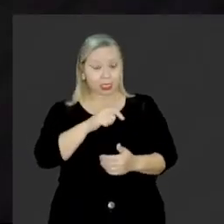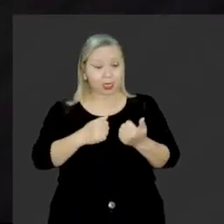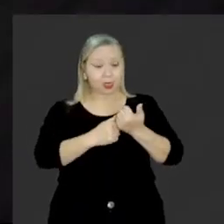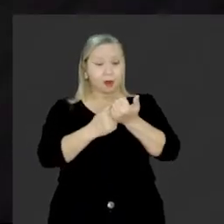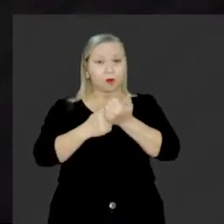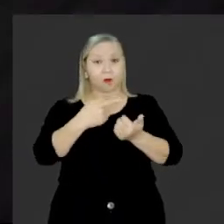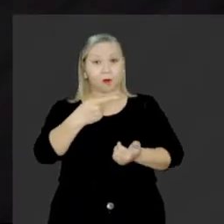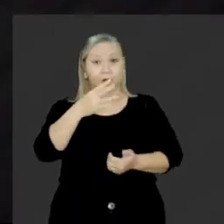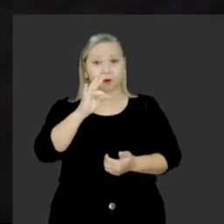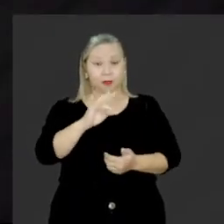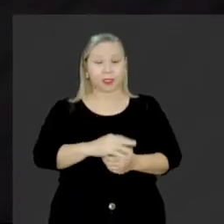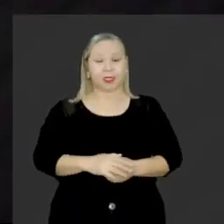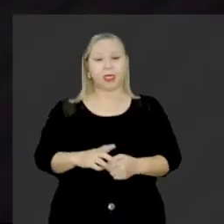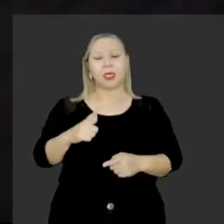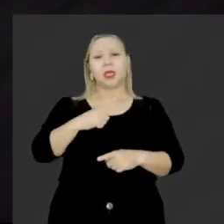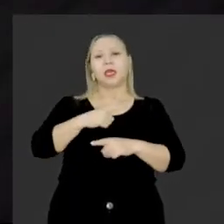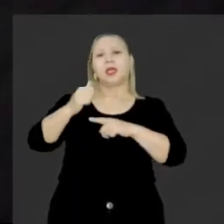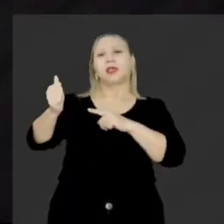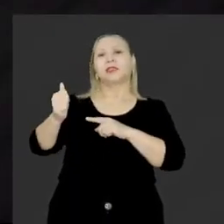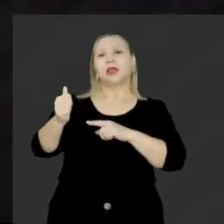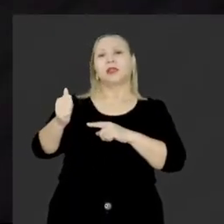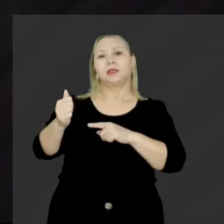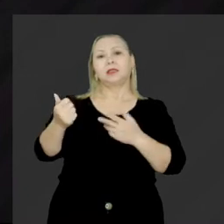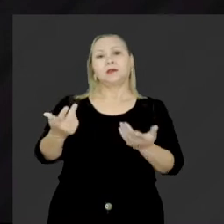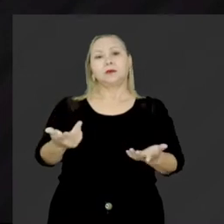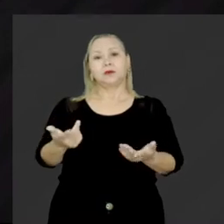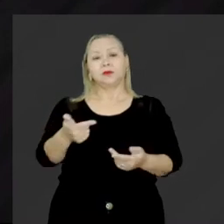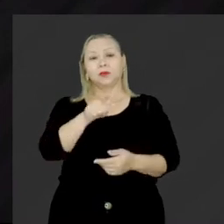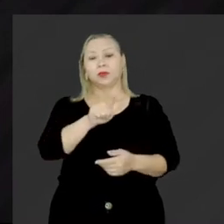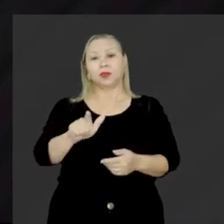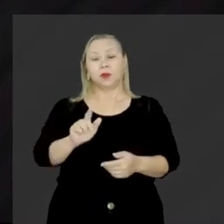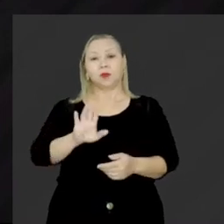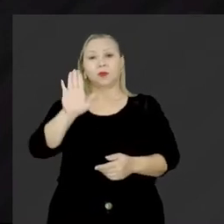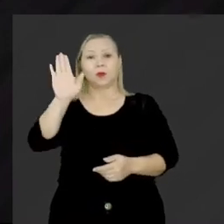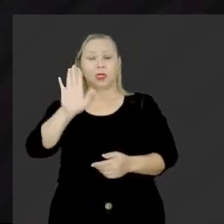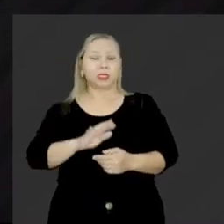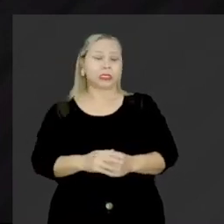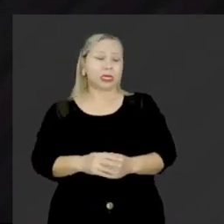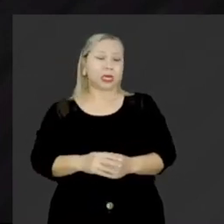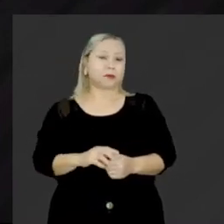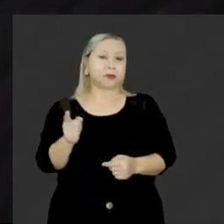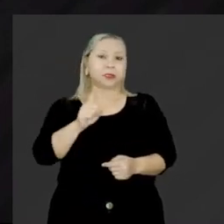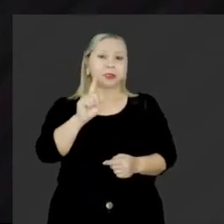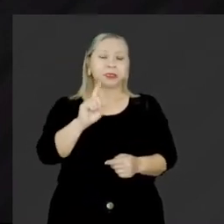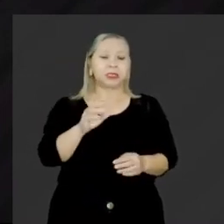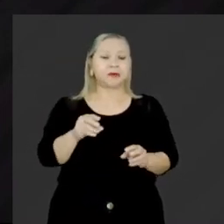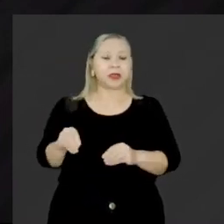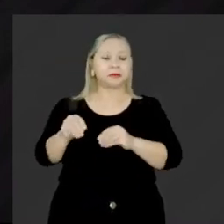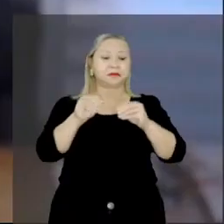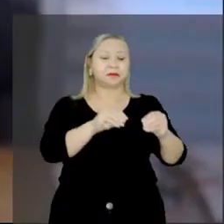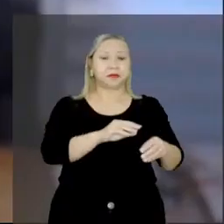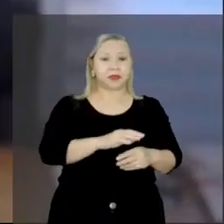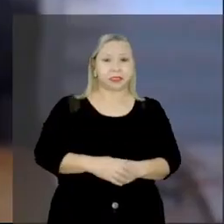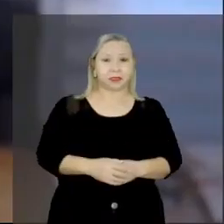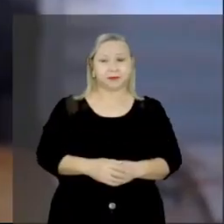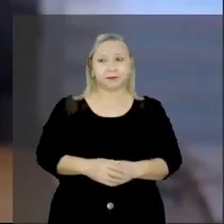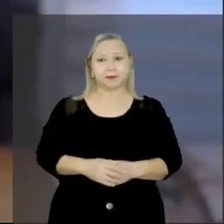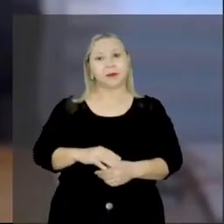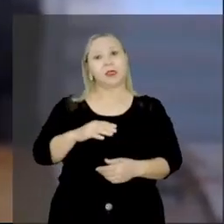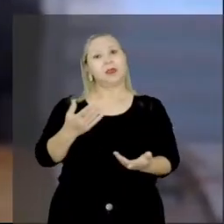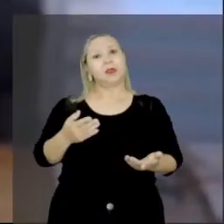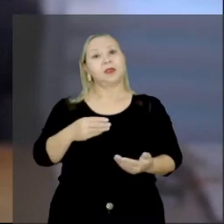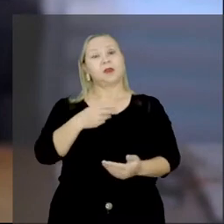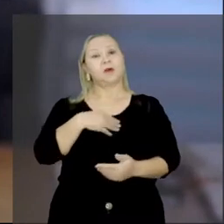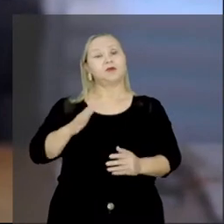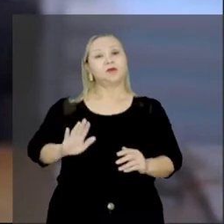Olha, primeiro seria presunção da minha parte dizer que o Calil só ganha com o apoio do PT. Ou seja,